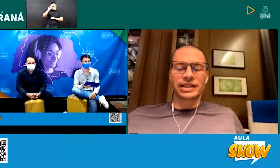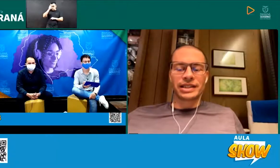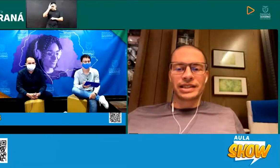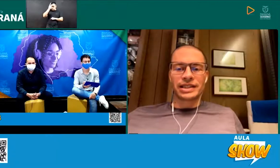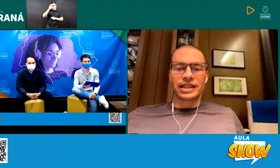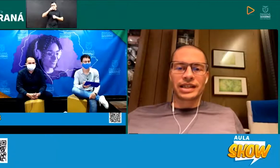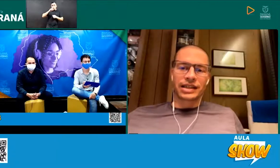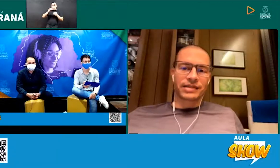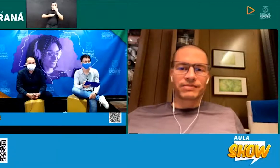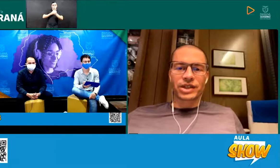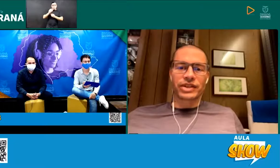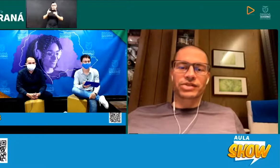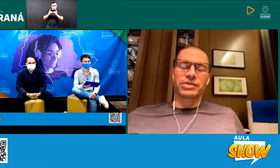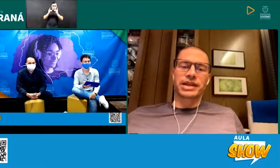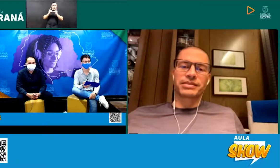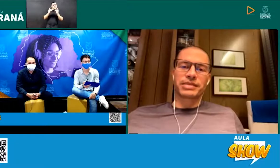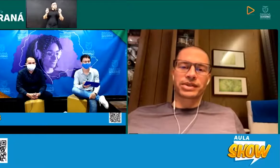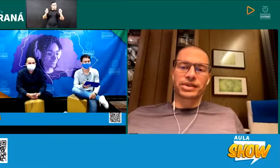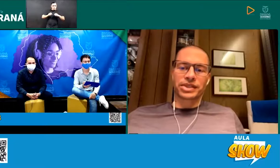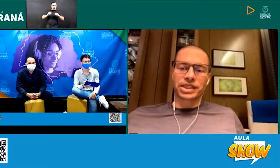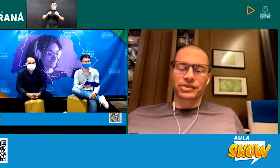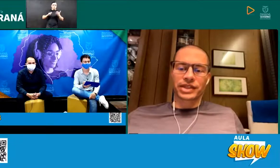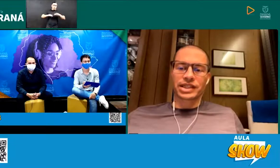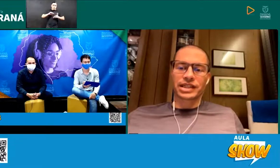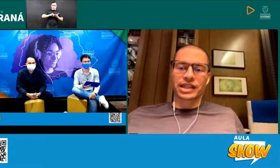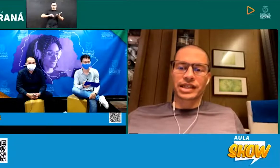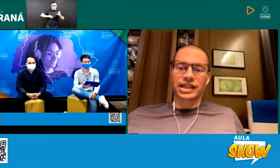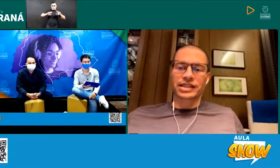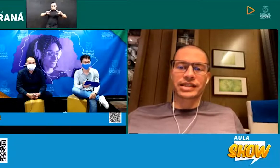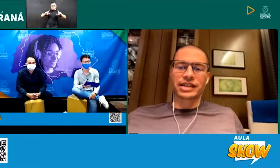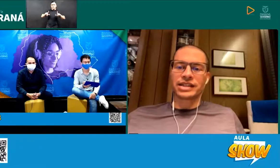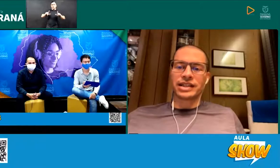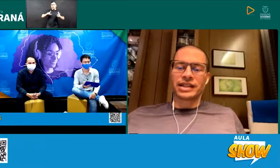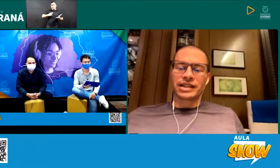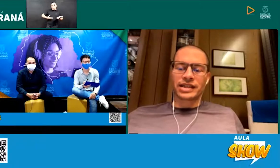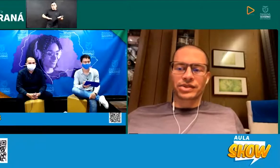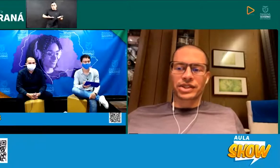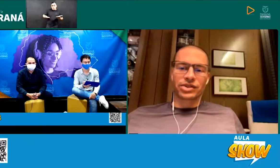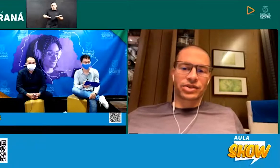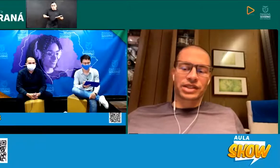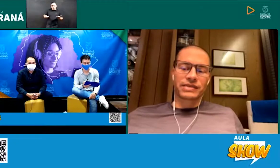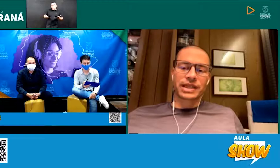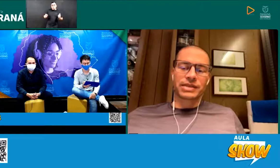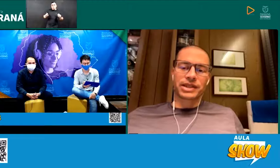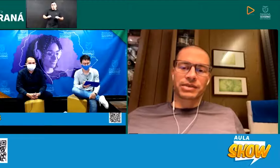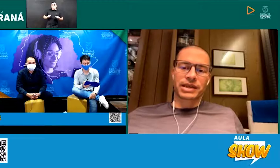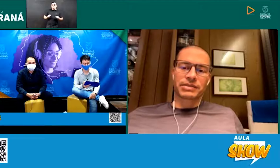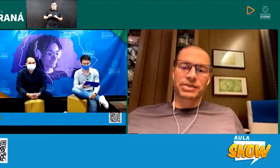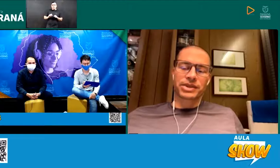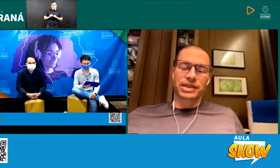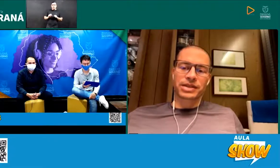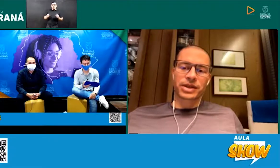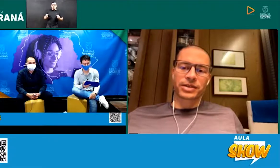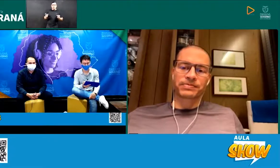didática, talvez com uma metodologia diferente da existente, nos dias de hoje, daria para ter